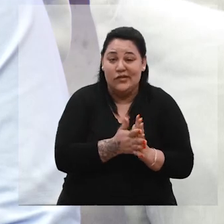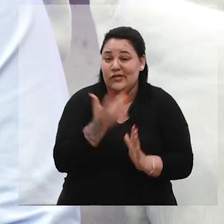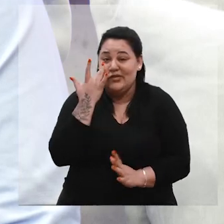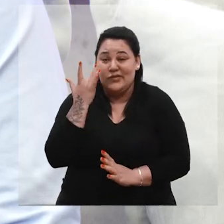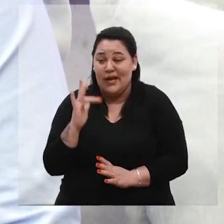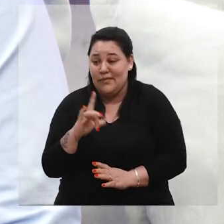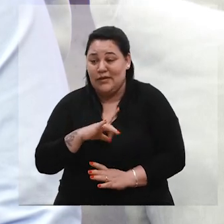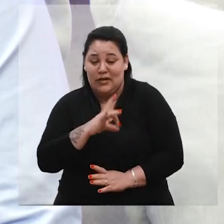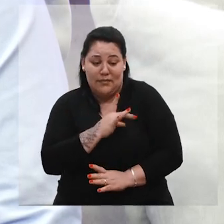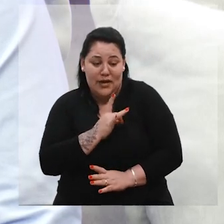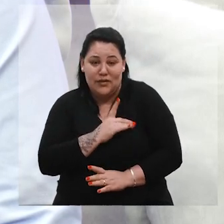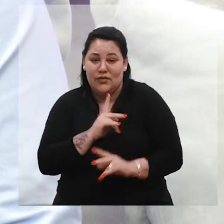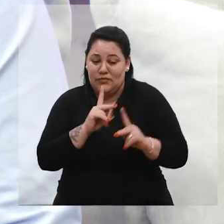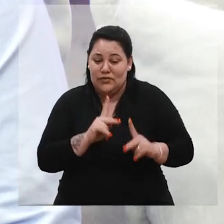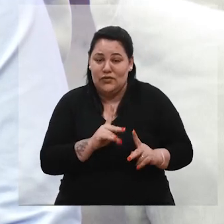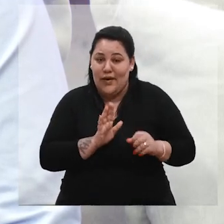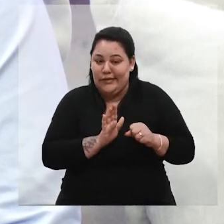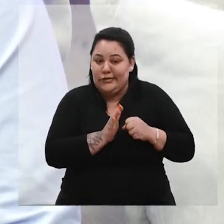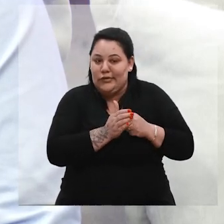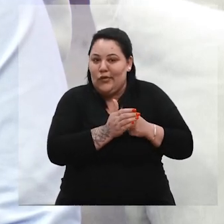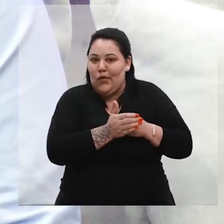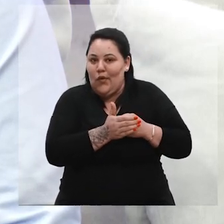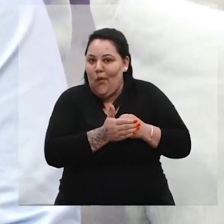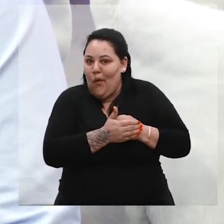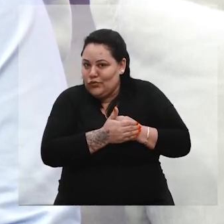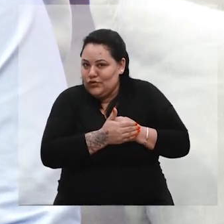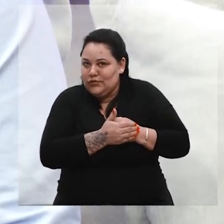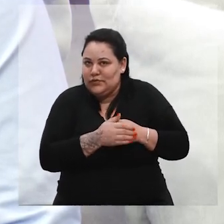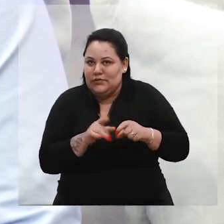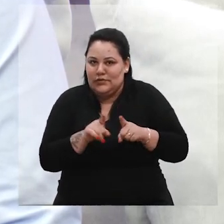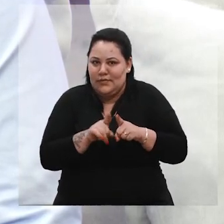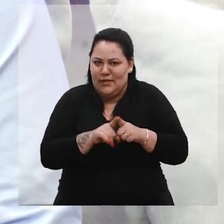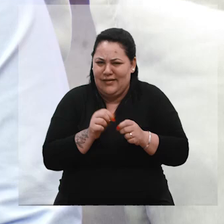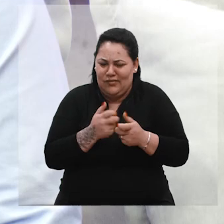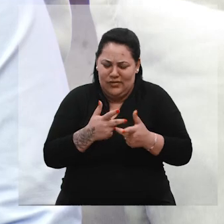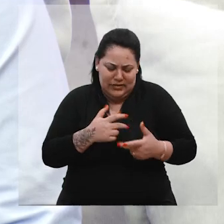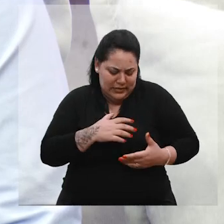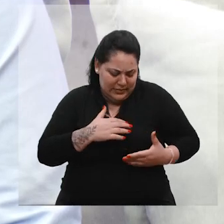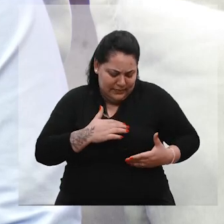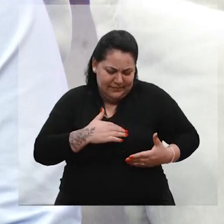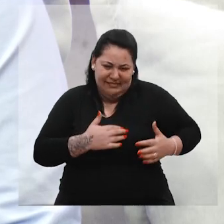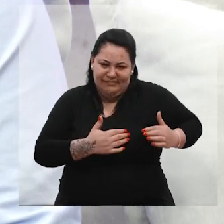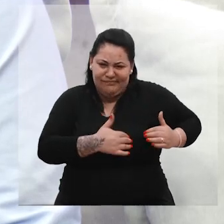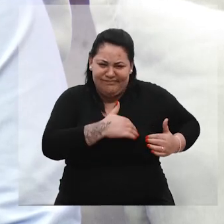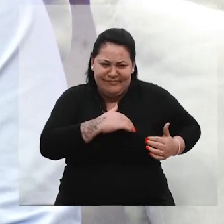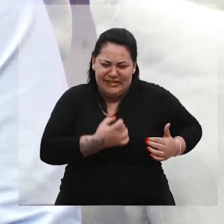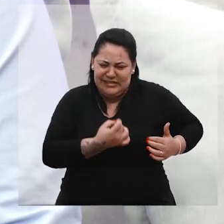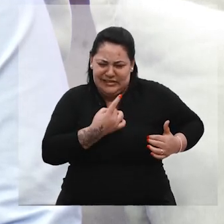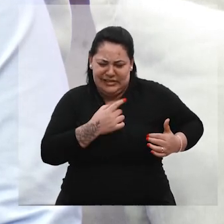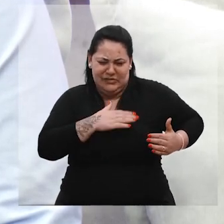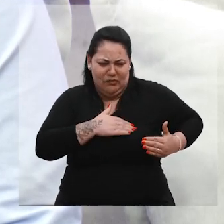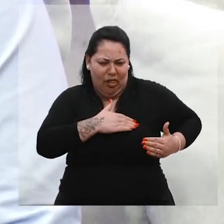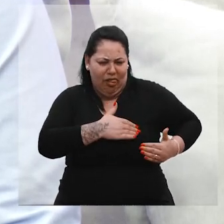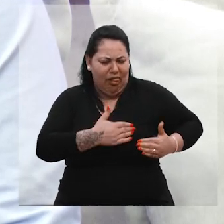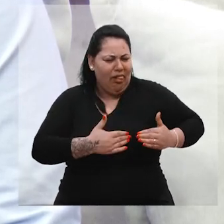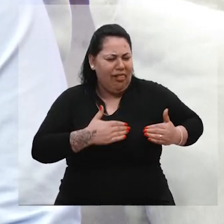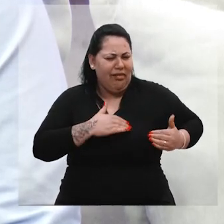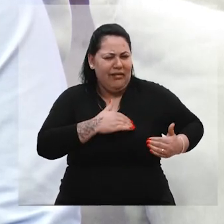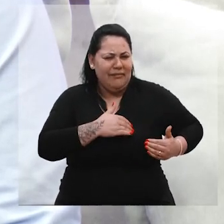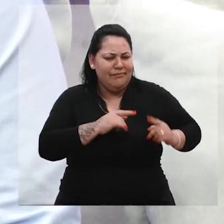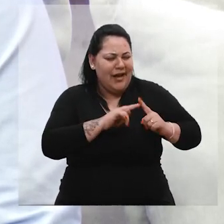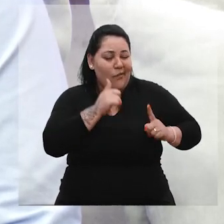as pessoas escondem muito lesões da mama ou escondem alterações no exame